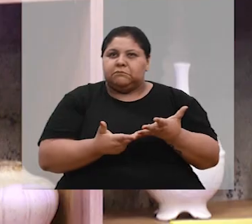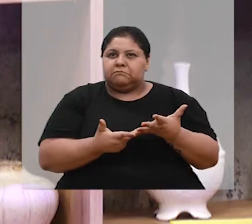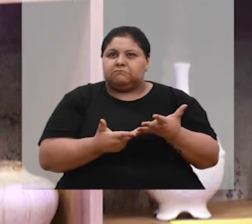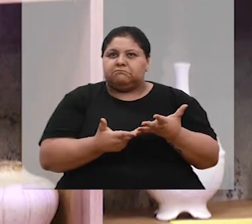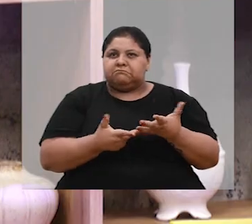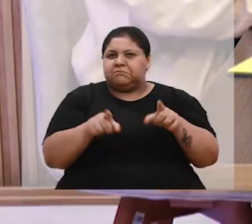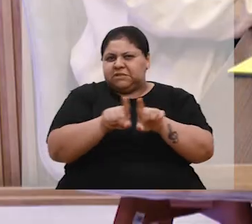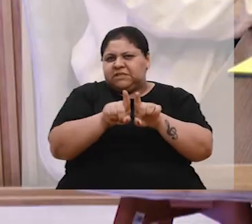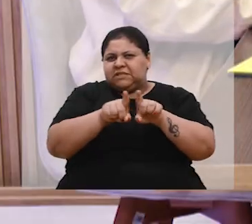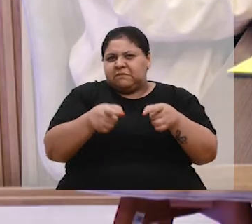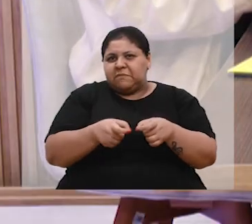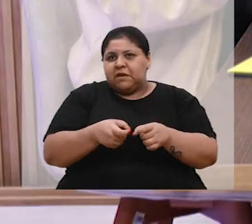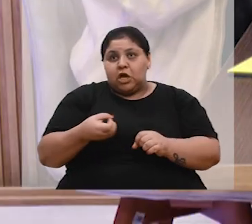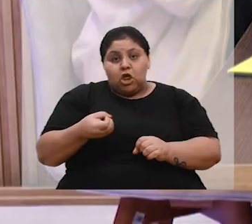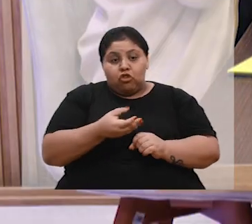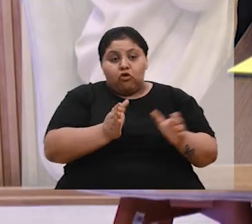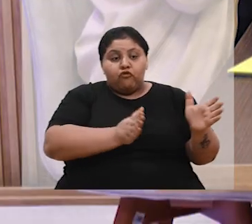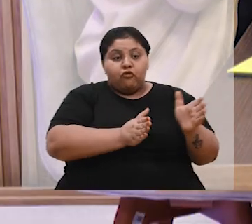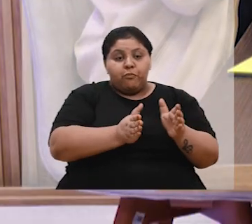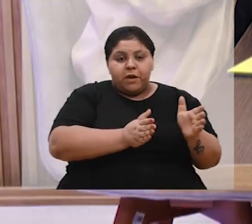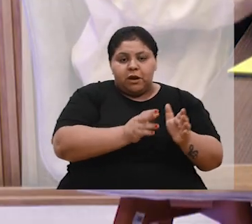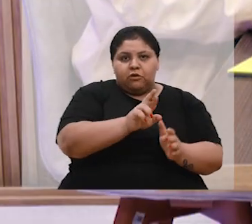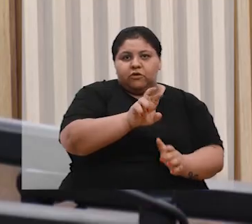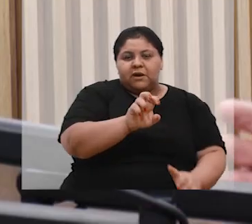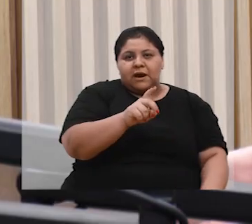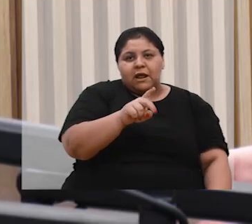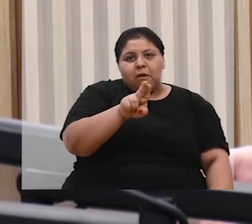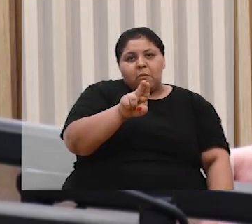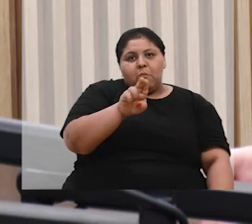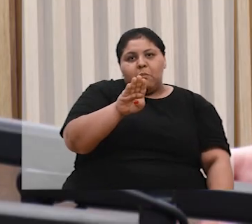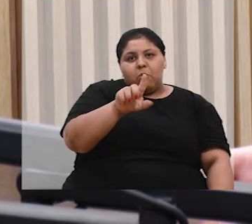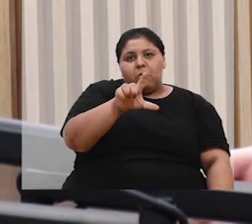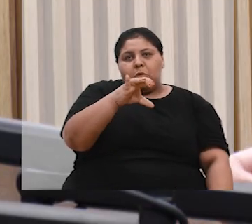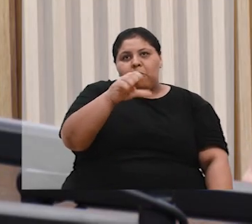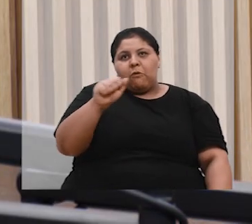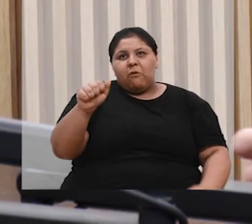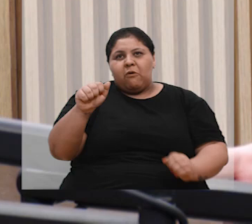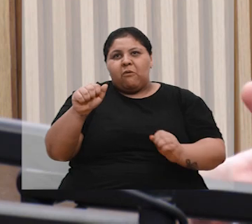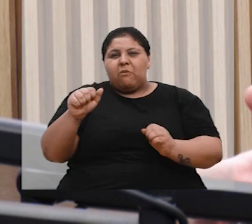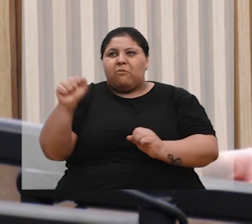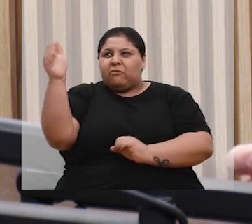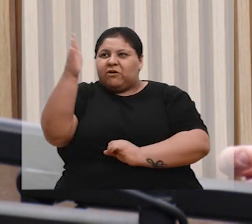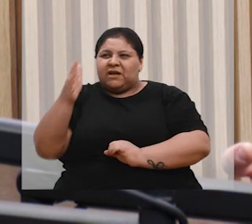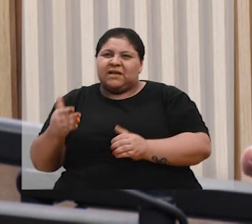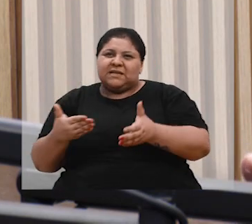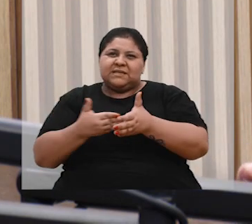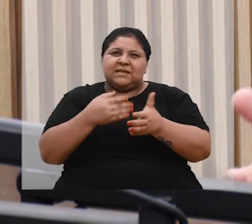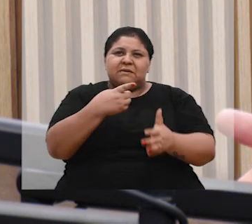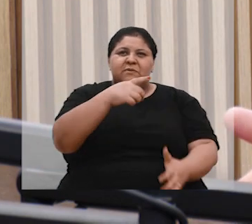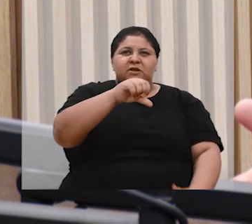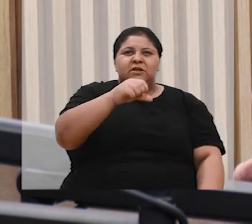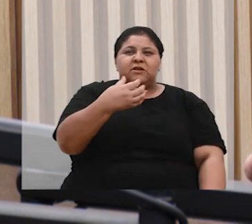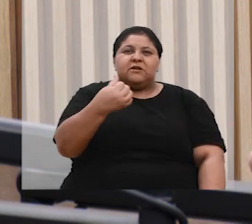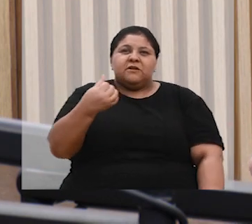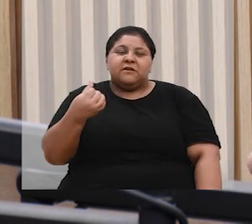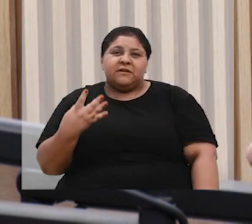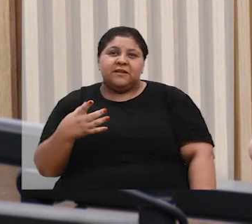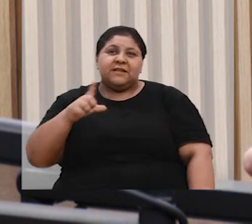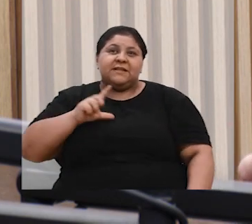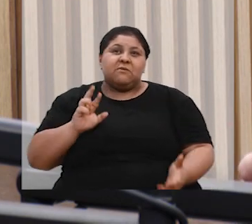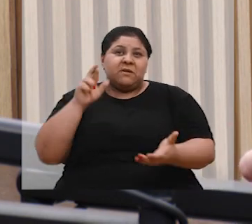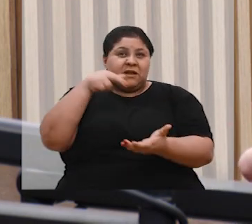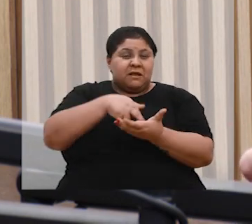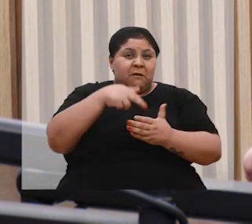É um novo período da República, né? Em nível nacional, até 1964, nós temos uma realidade social do Brasil mais